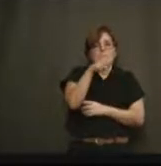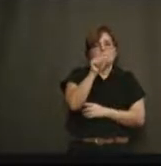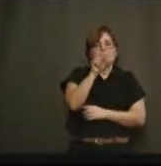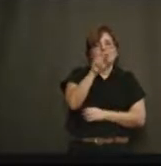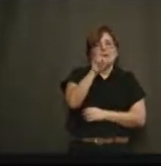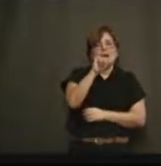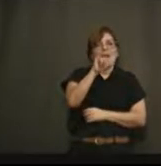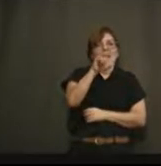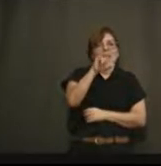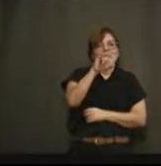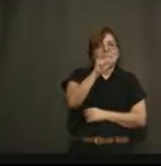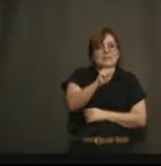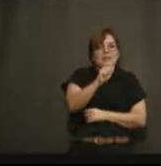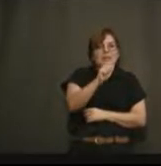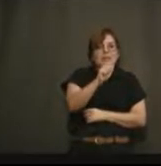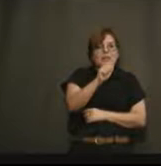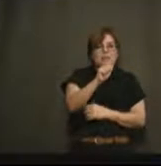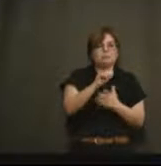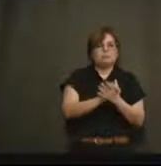Marília Peixoto,